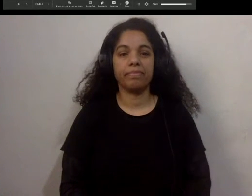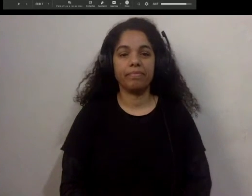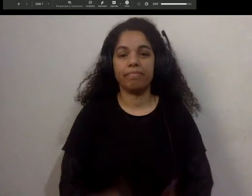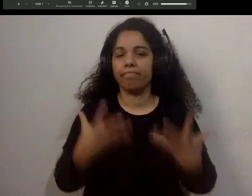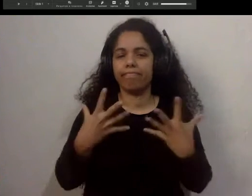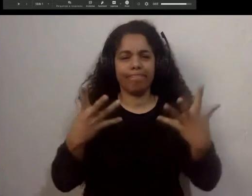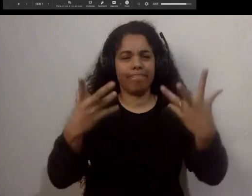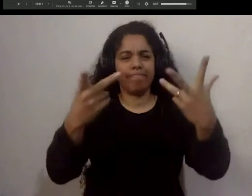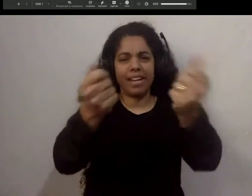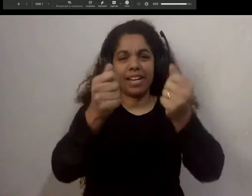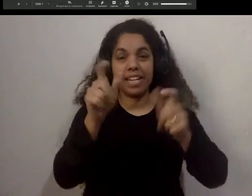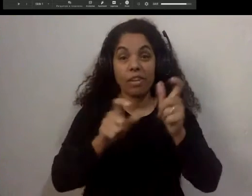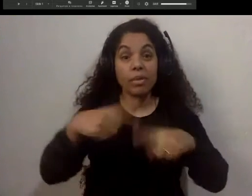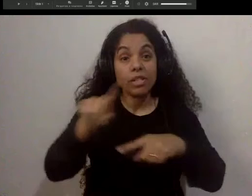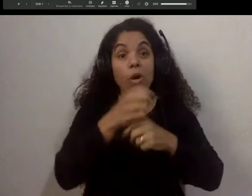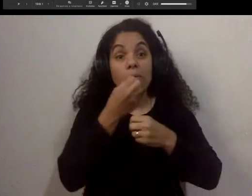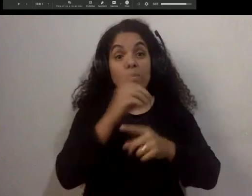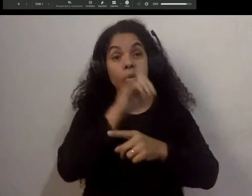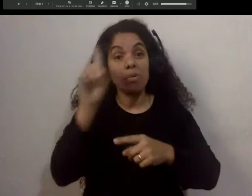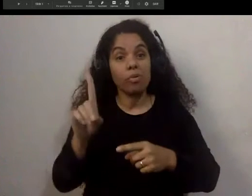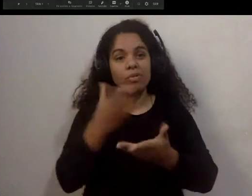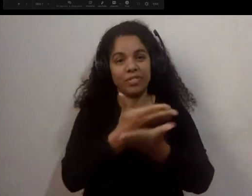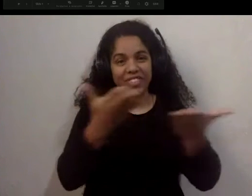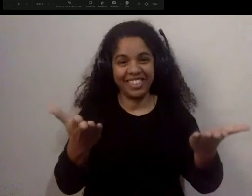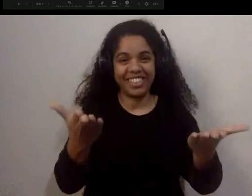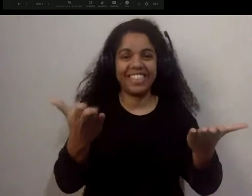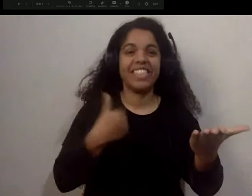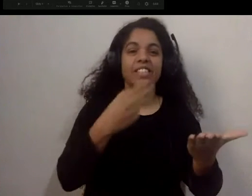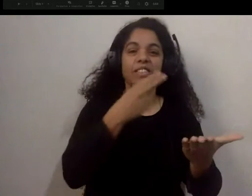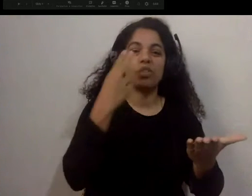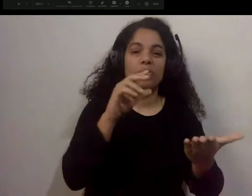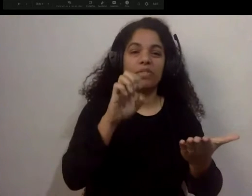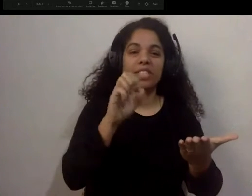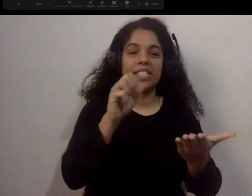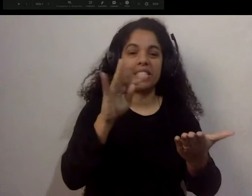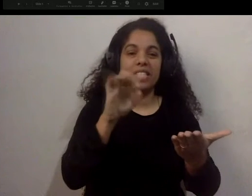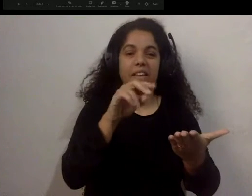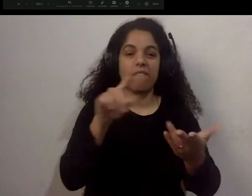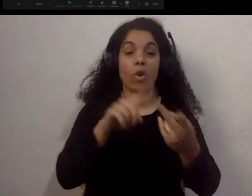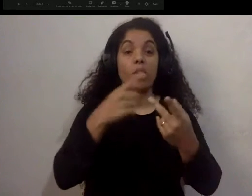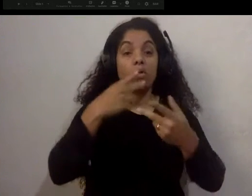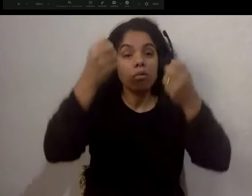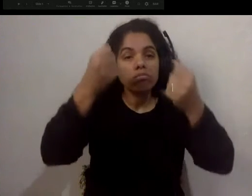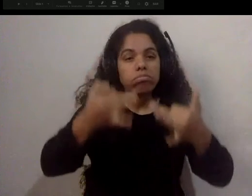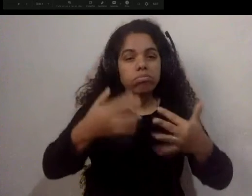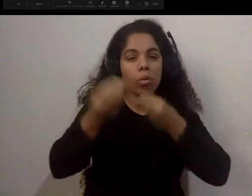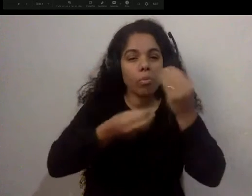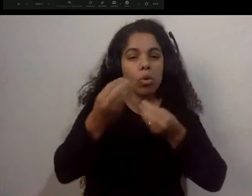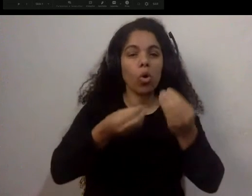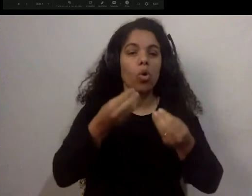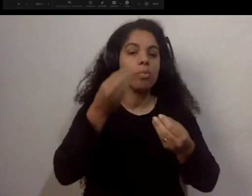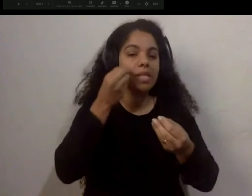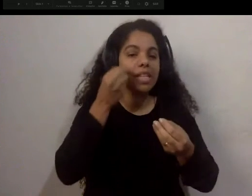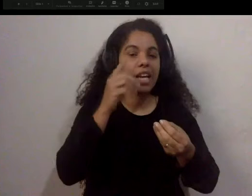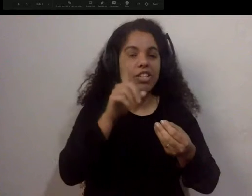Maravilha, pessoal. Bom dia. Meu nome é Estevão. Eu vou falar um pouco sobre Test Driven